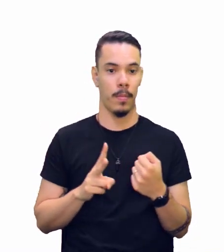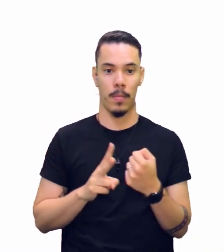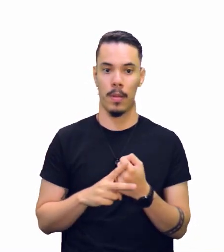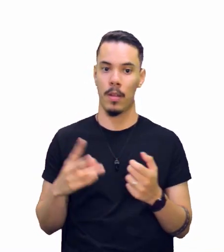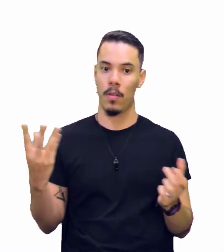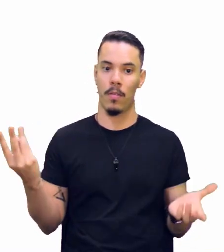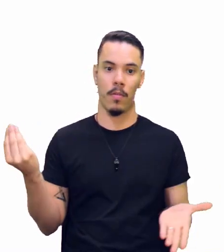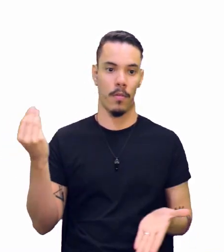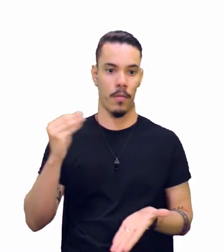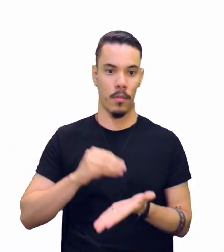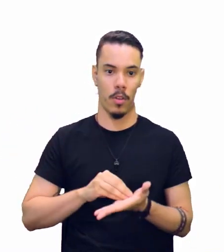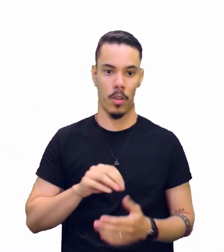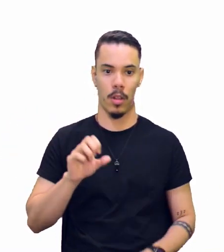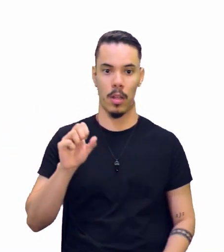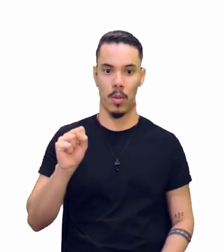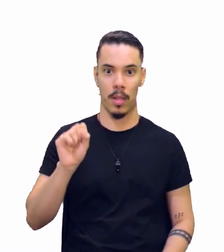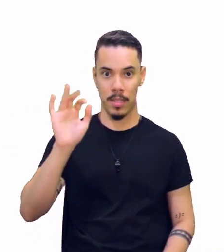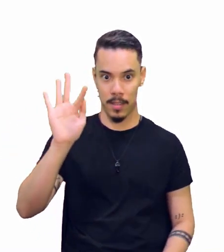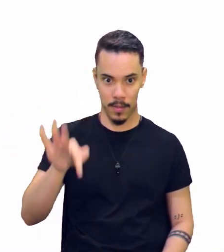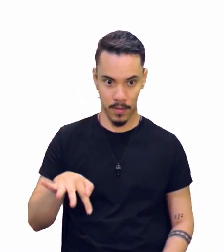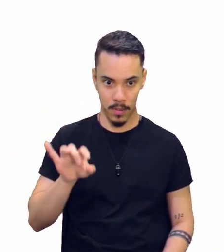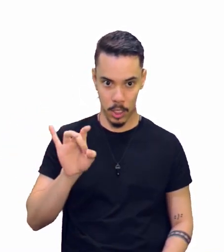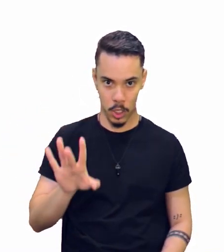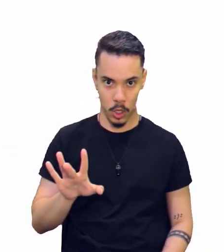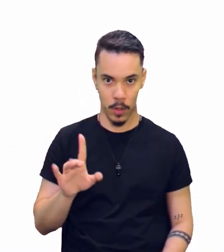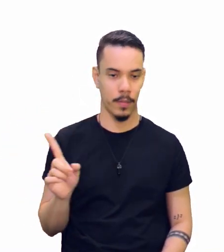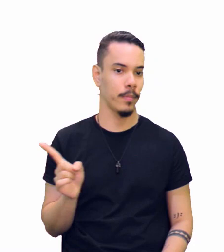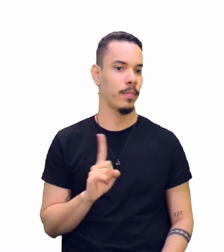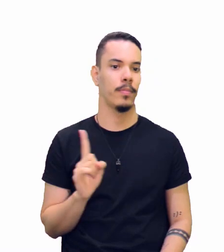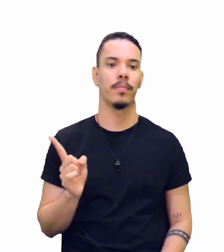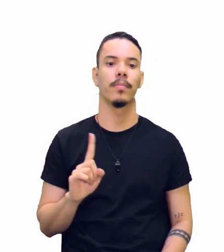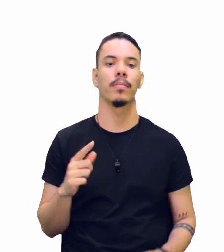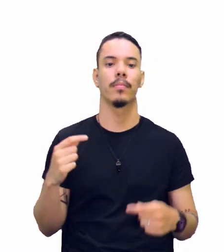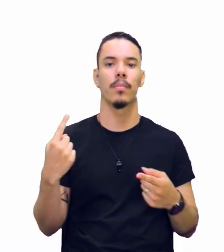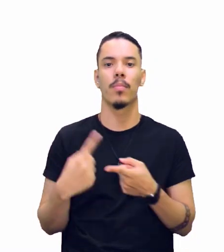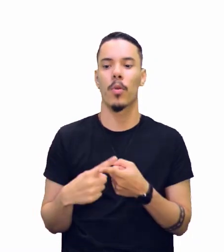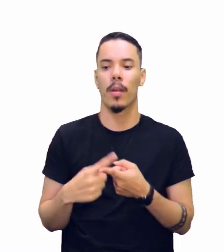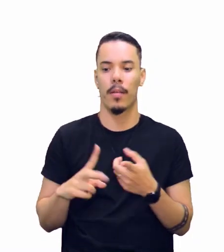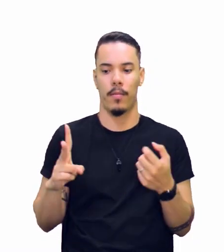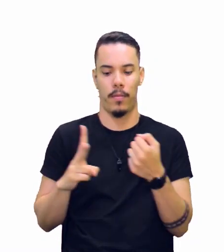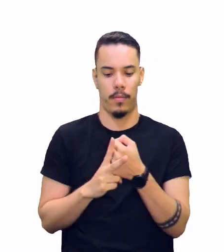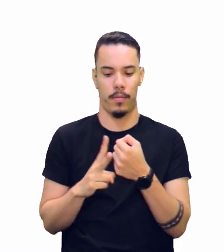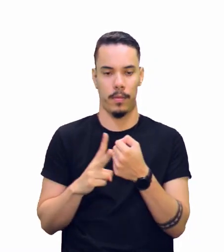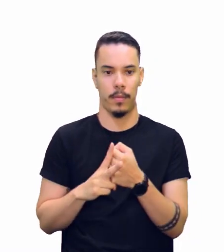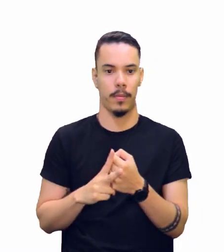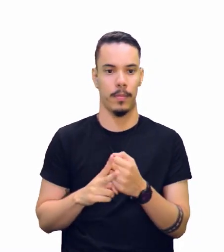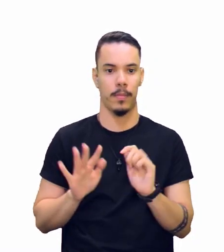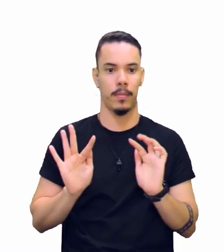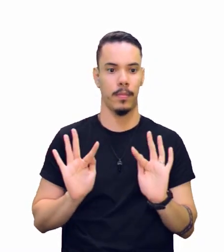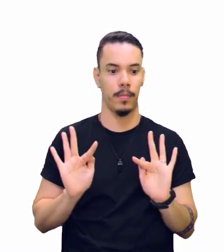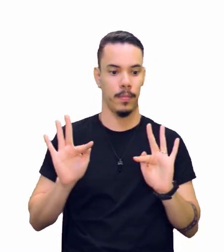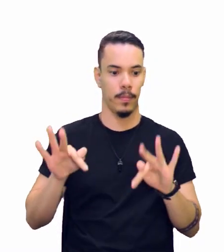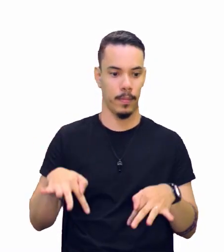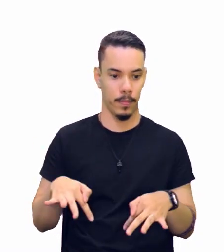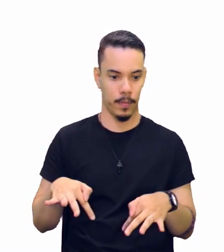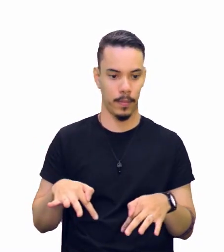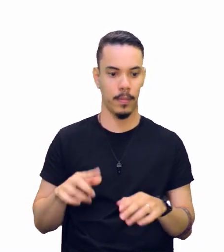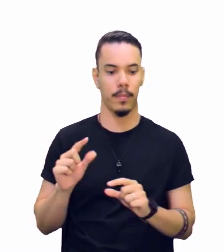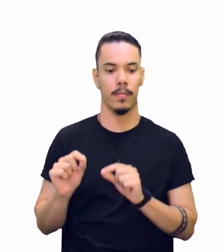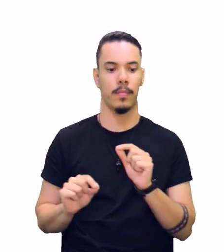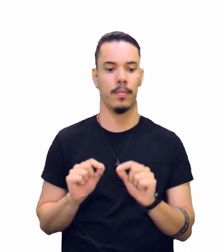colocar somente o S no fim dele, não. Se trata de um verbo que termina, presta